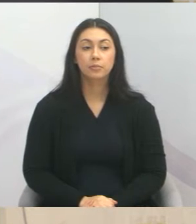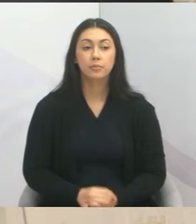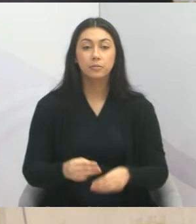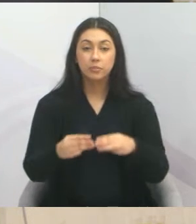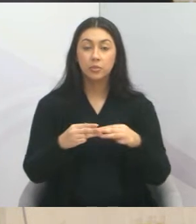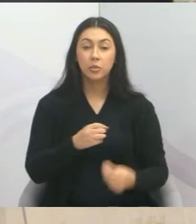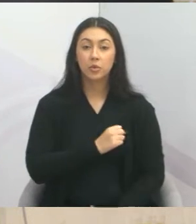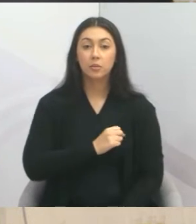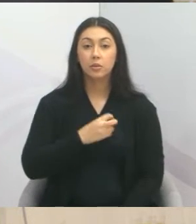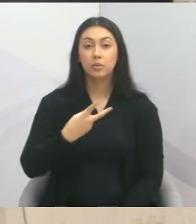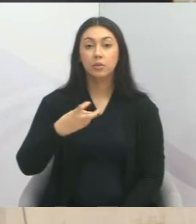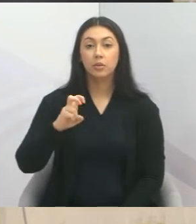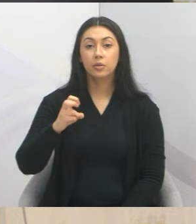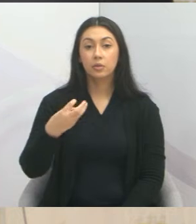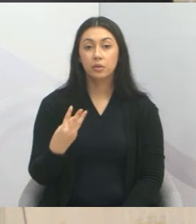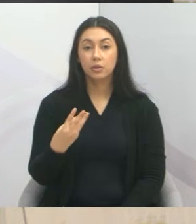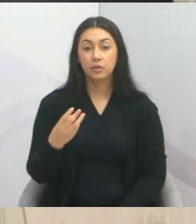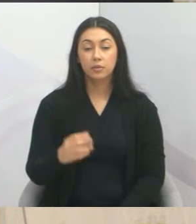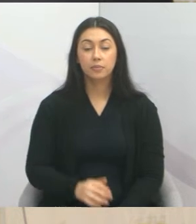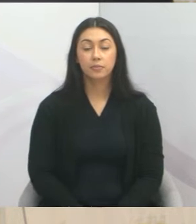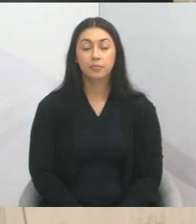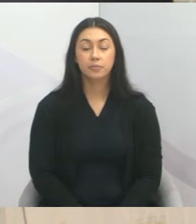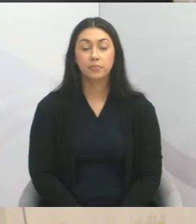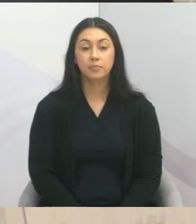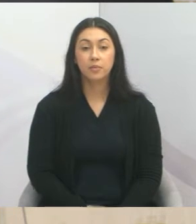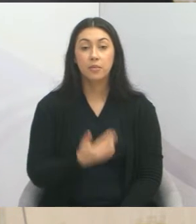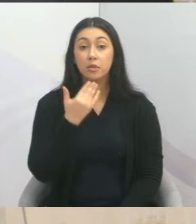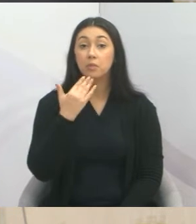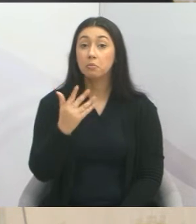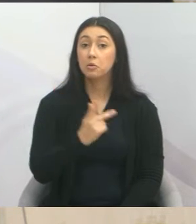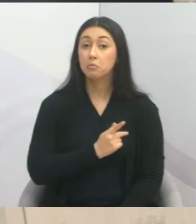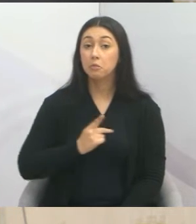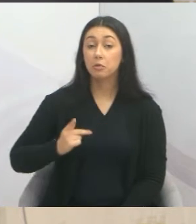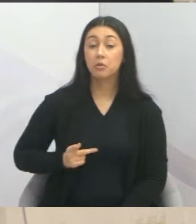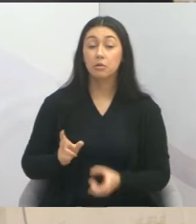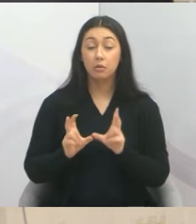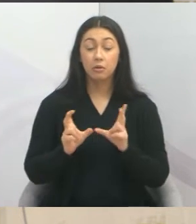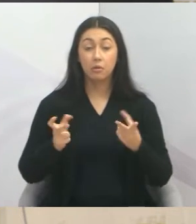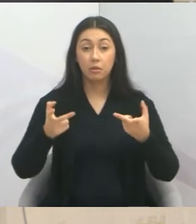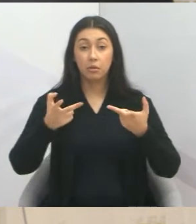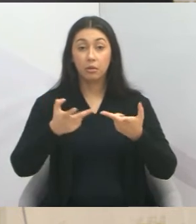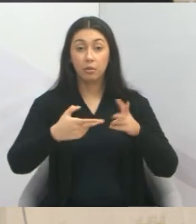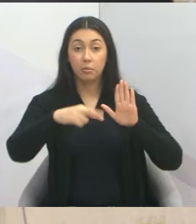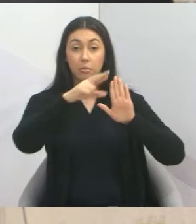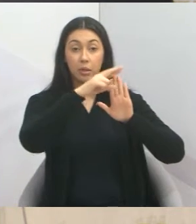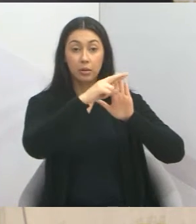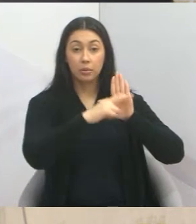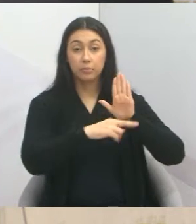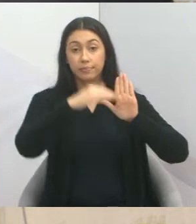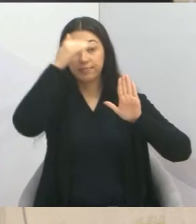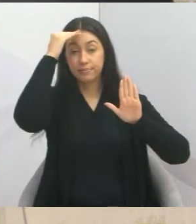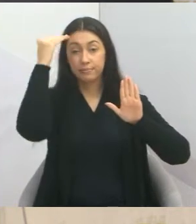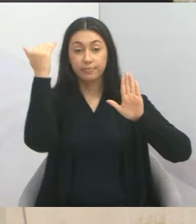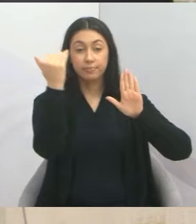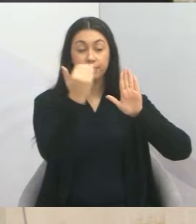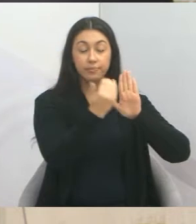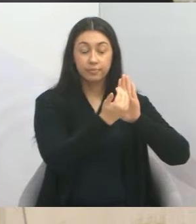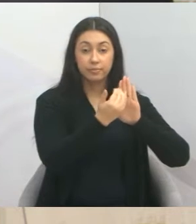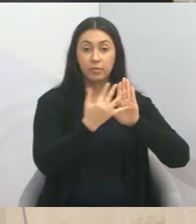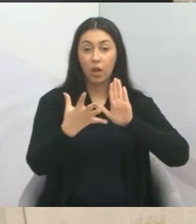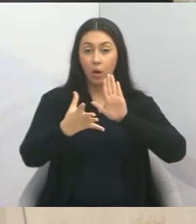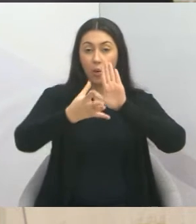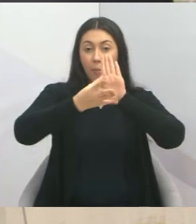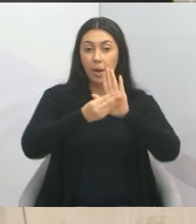é bom são 253 2021 que queremos a Letícia e o presente dessa casa cumpridas as formalidades regimentais